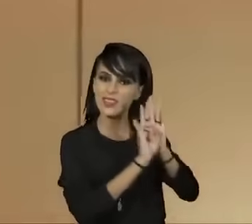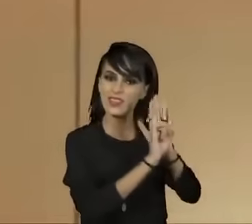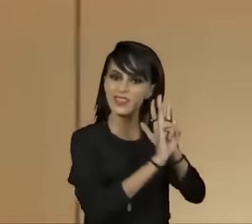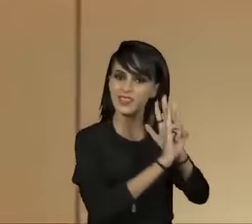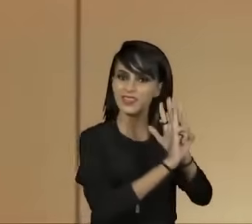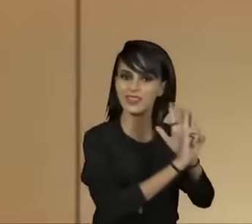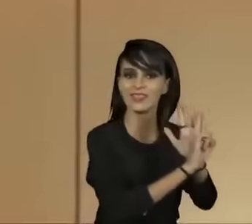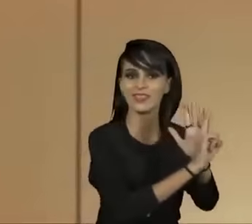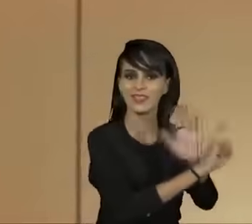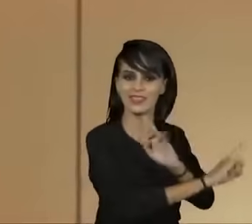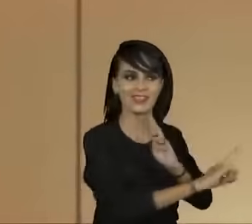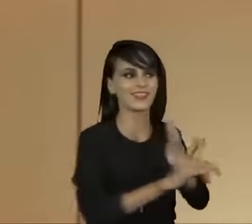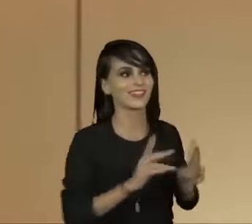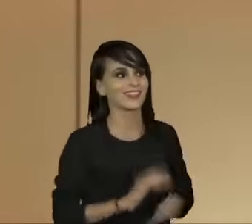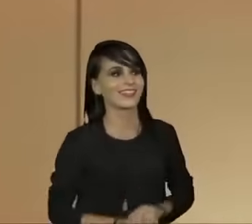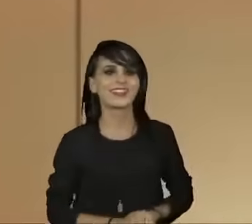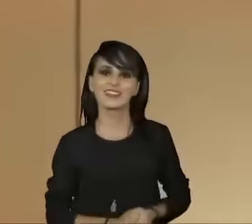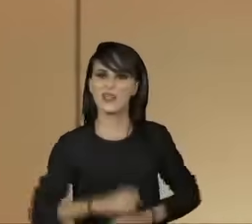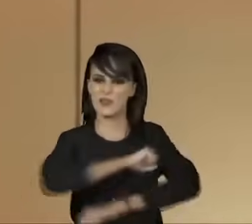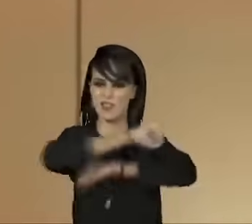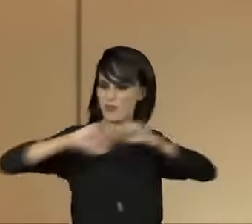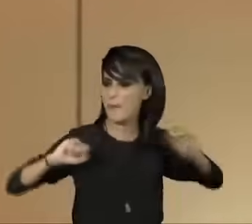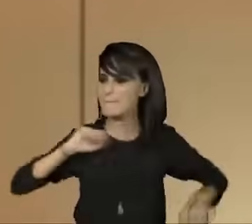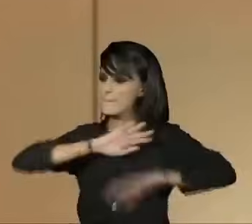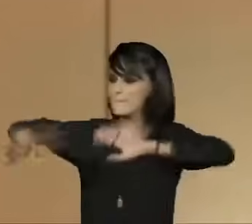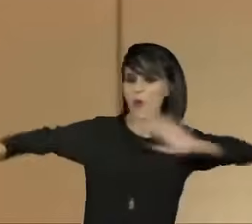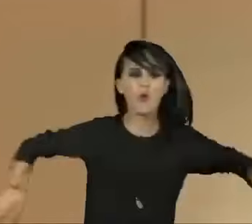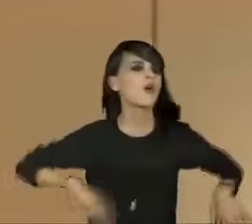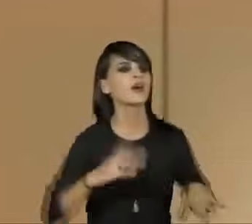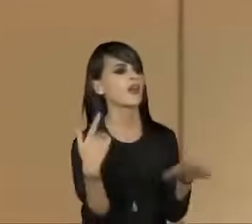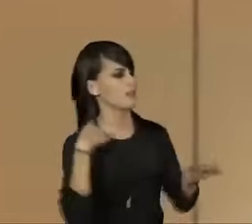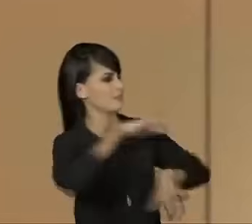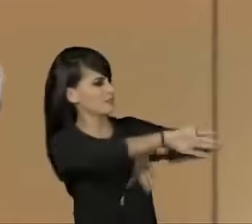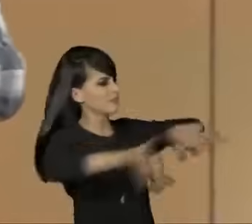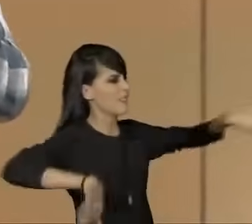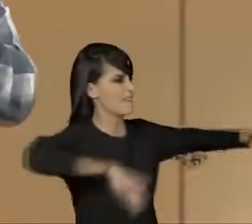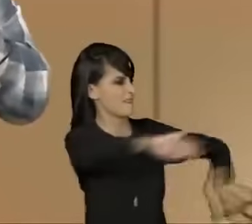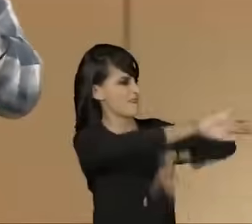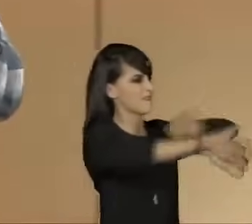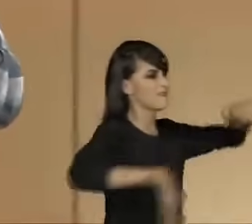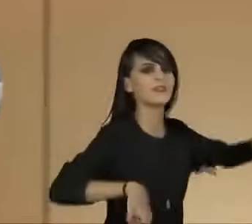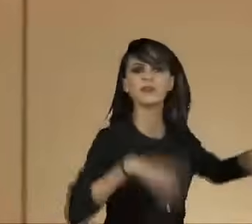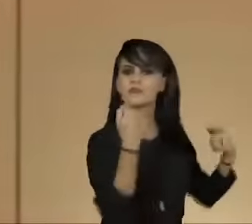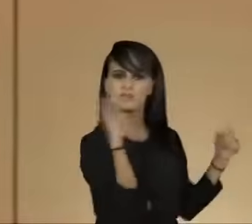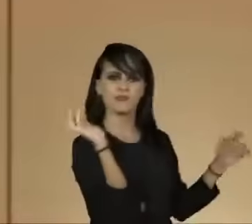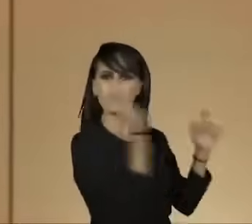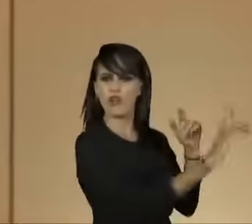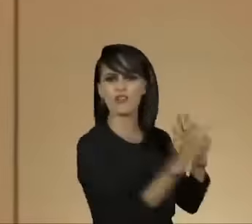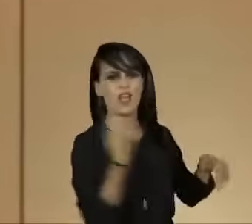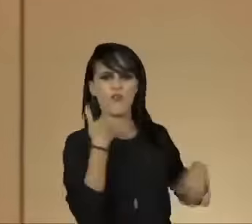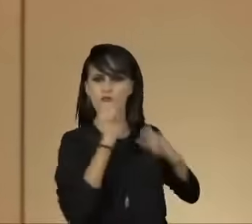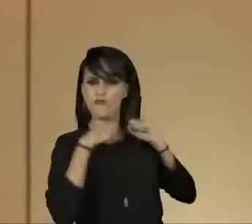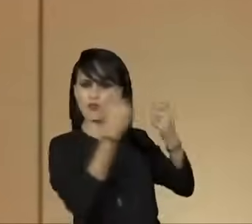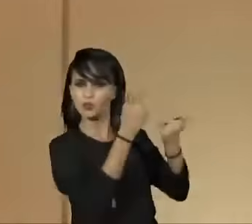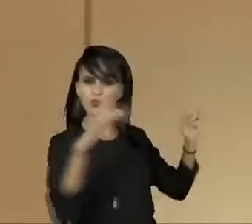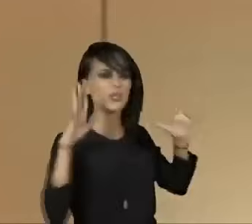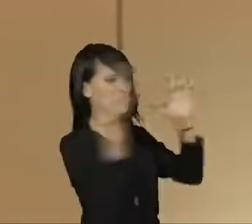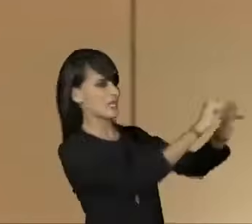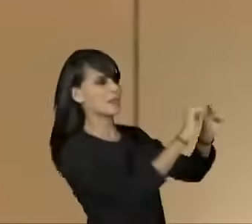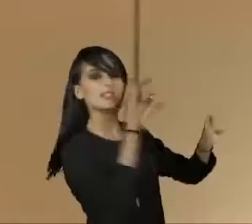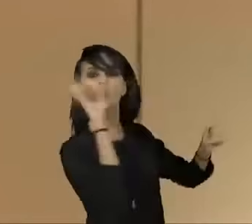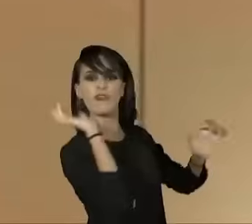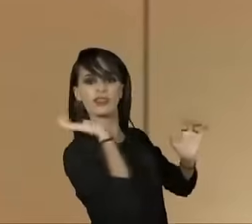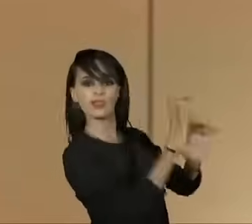foi estratégica tomou cotu velada tomou empurrão Mas vem ela ó ó eu tenho que tocar não tenho força para agarrar mas se eu